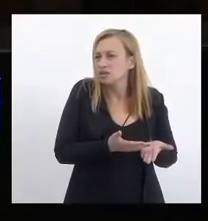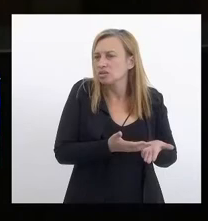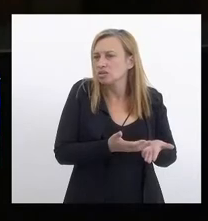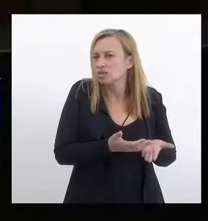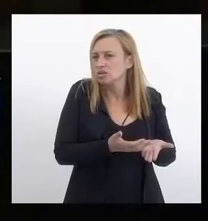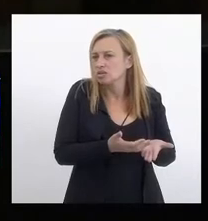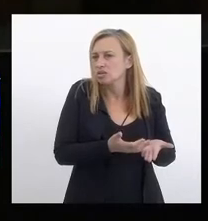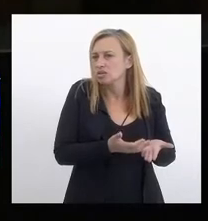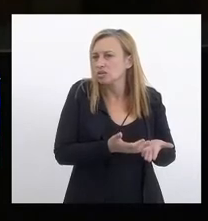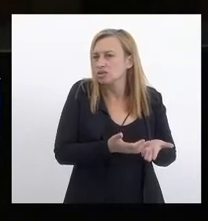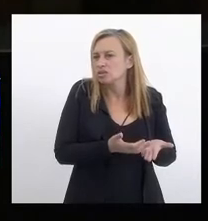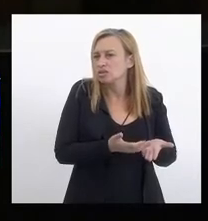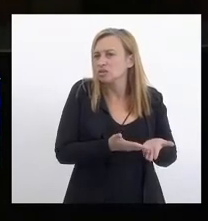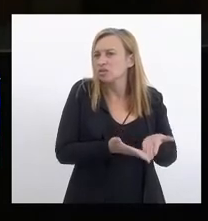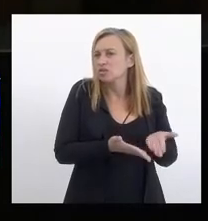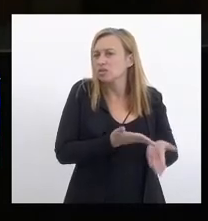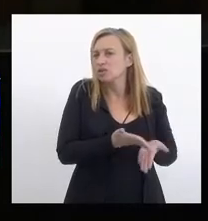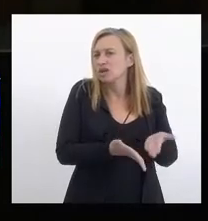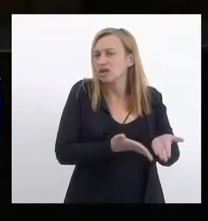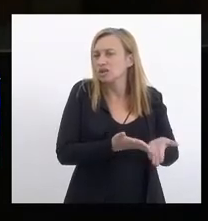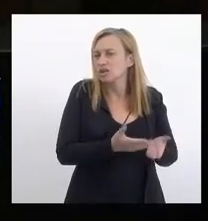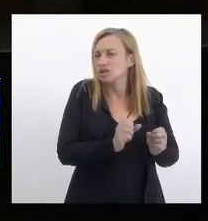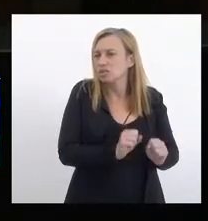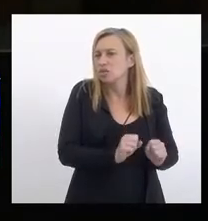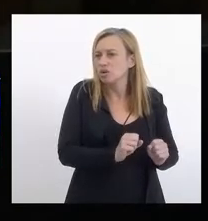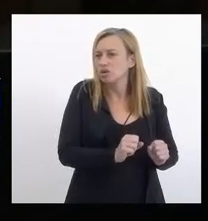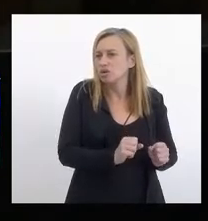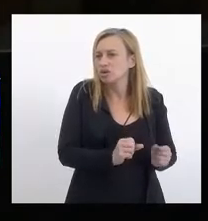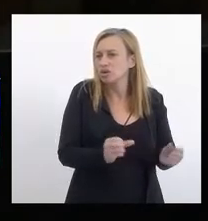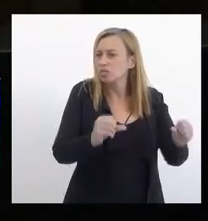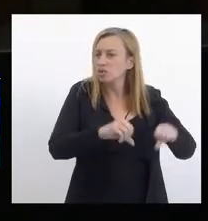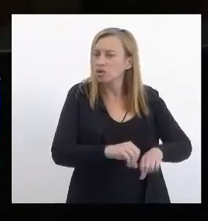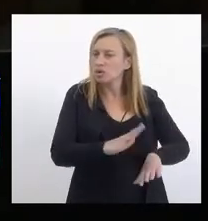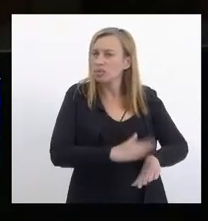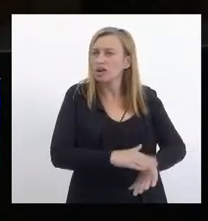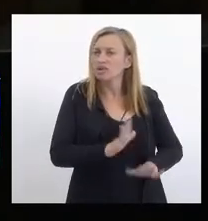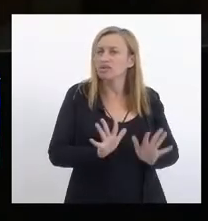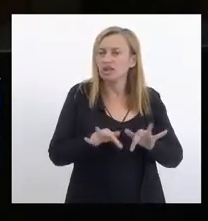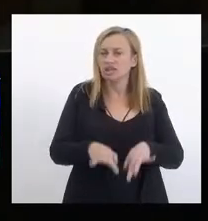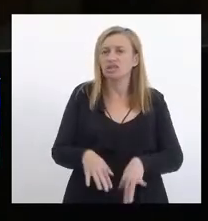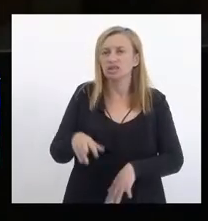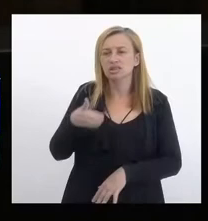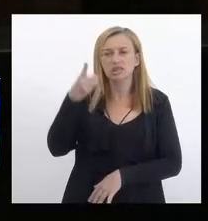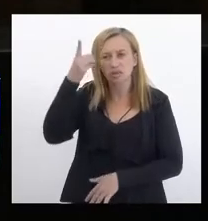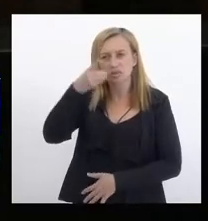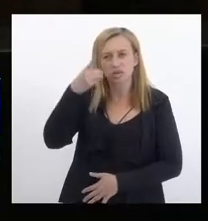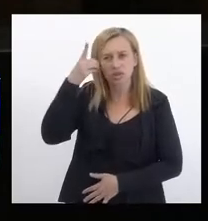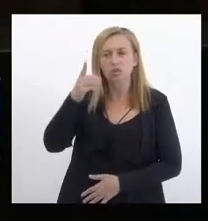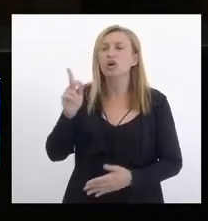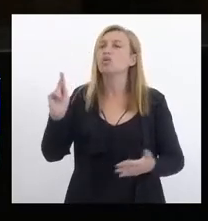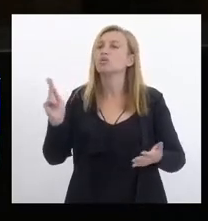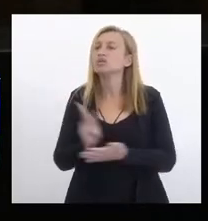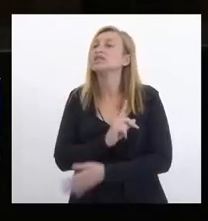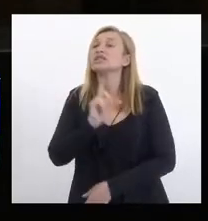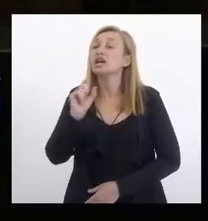desnutrição atual. Concluindo, nobre deputada, o que acontece é o